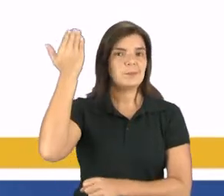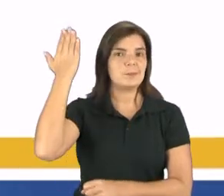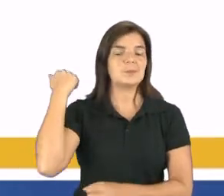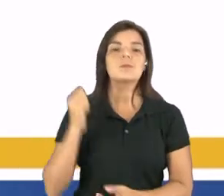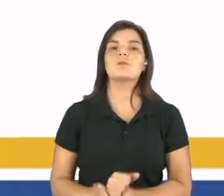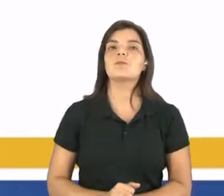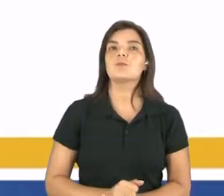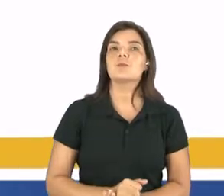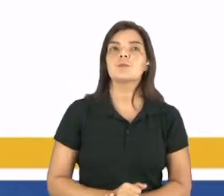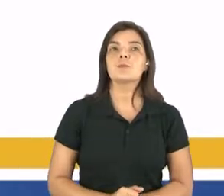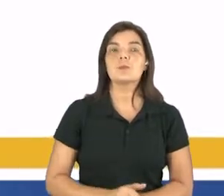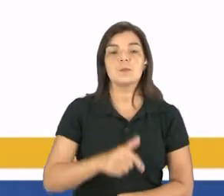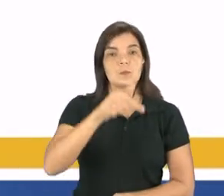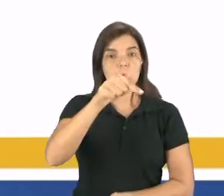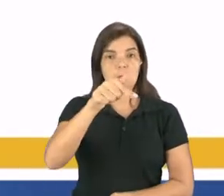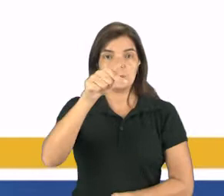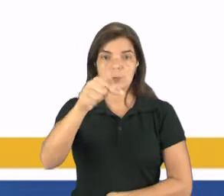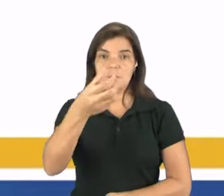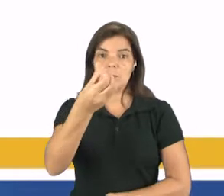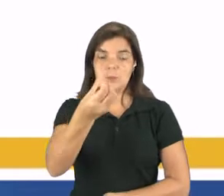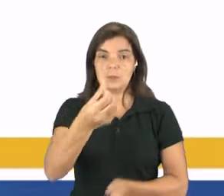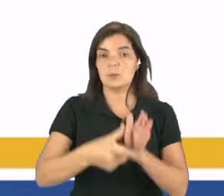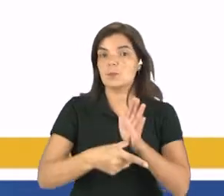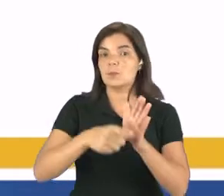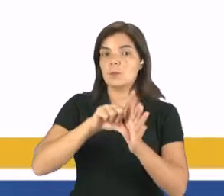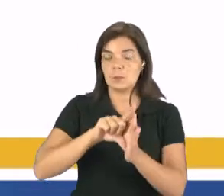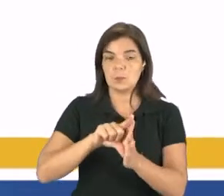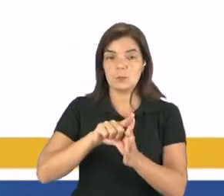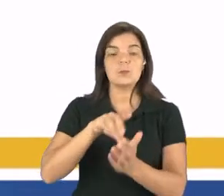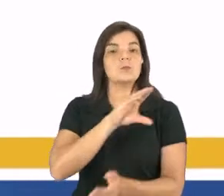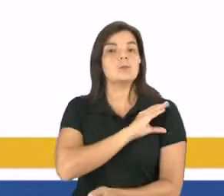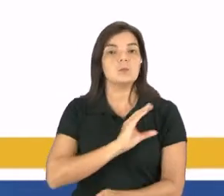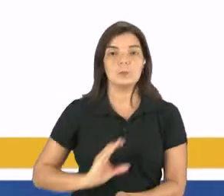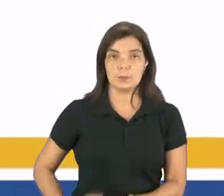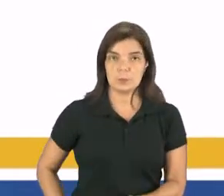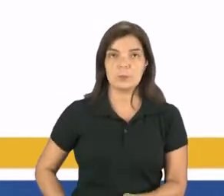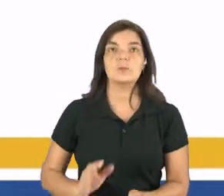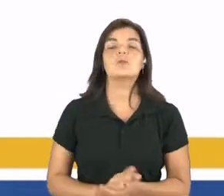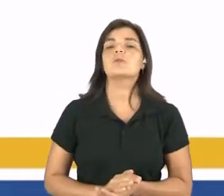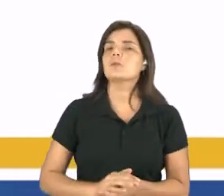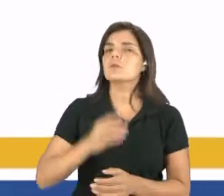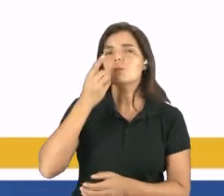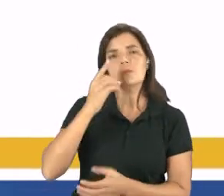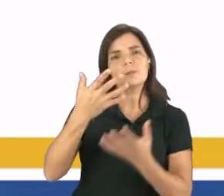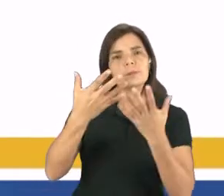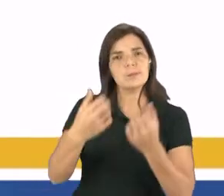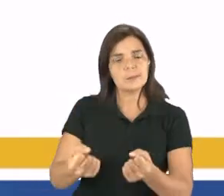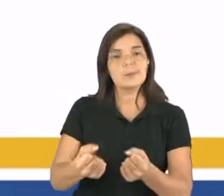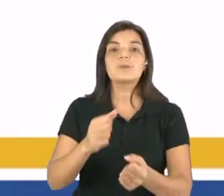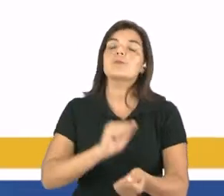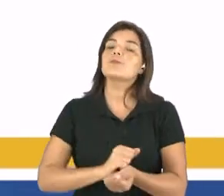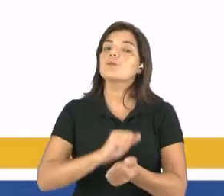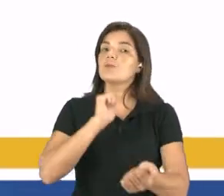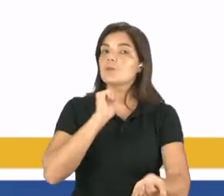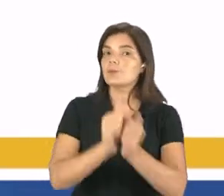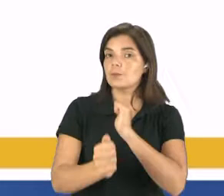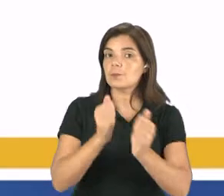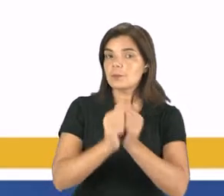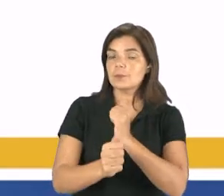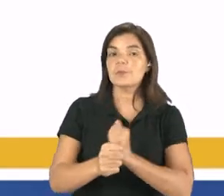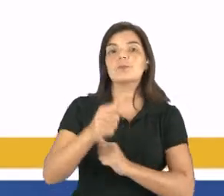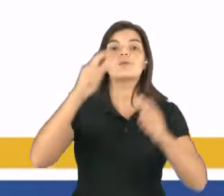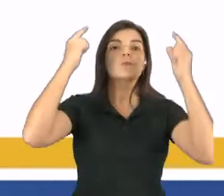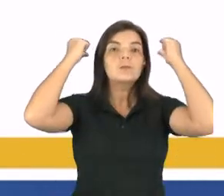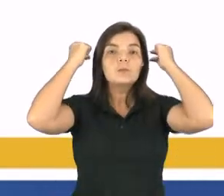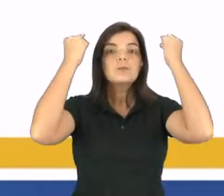Já em 776 a.C., data mais aceita no início dos Jogos Olímpicos da Antiga